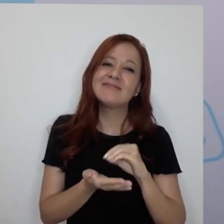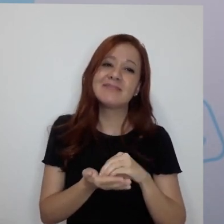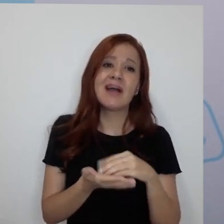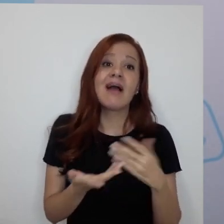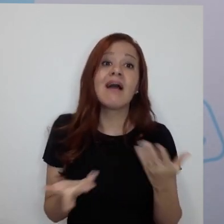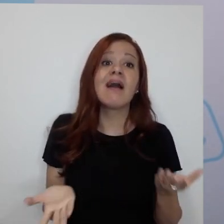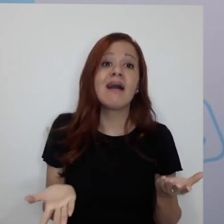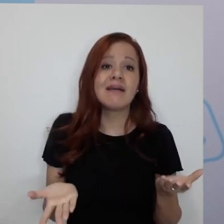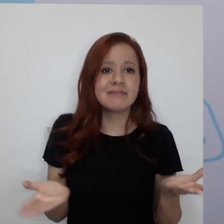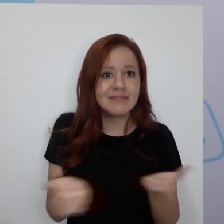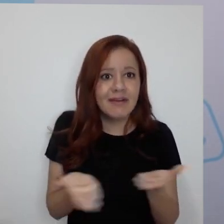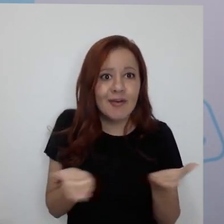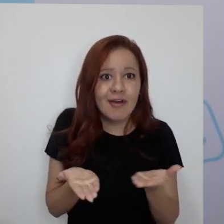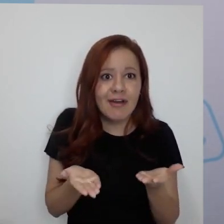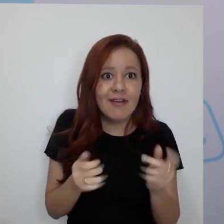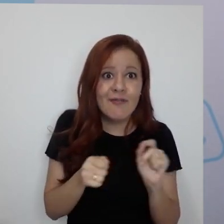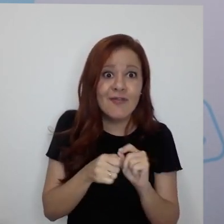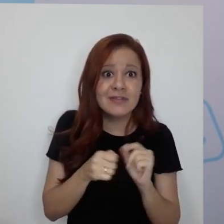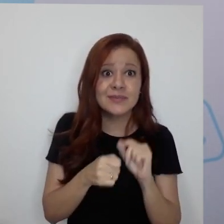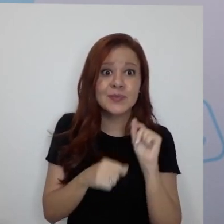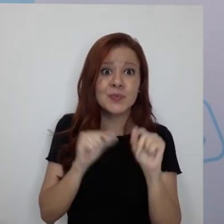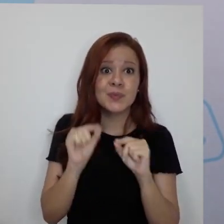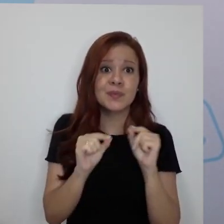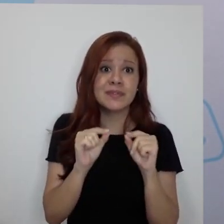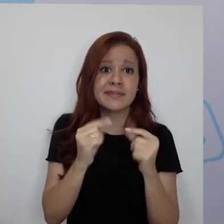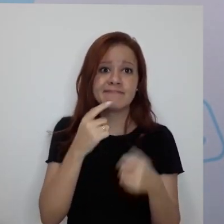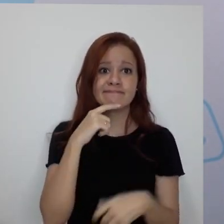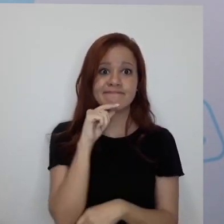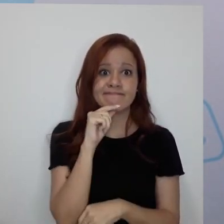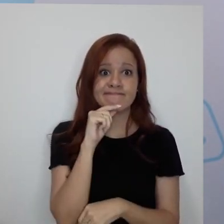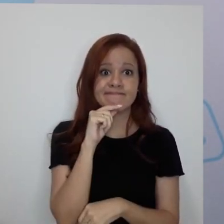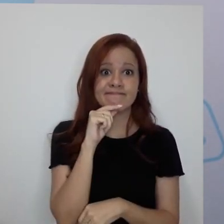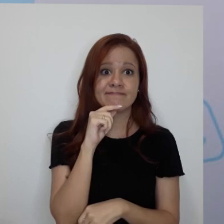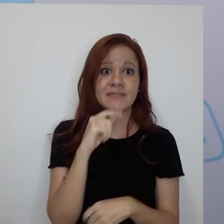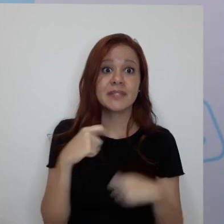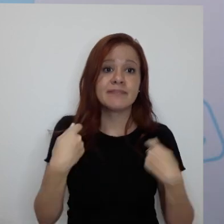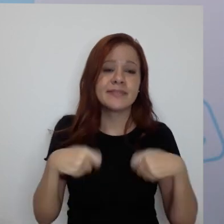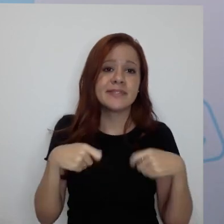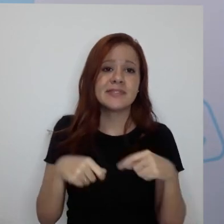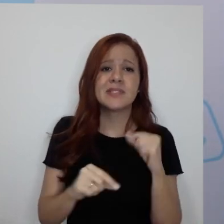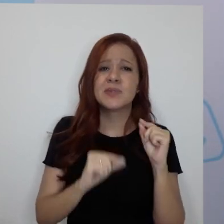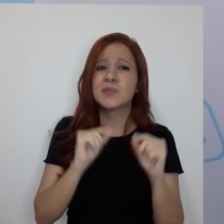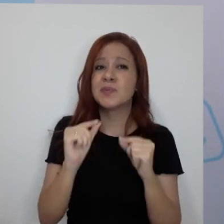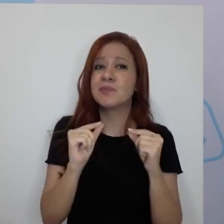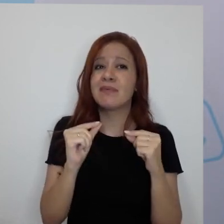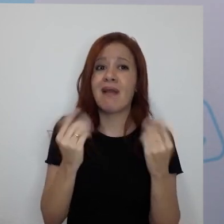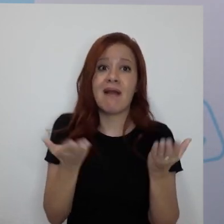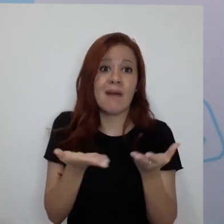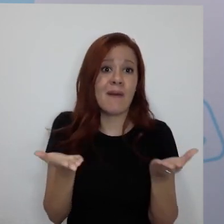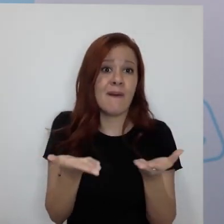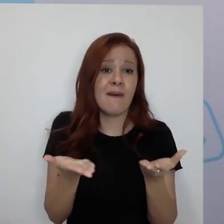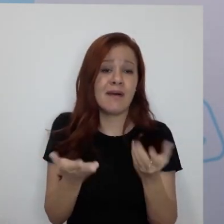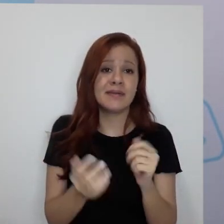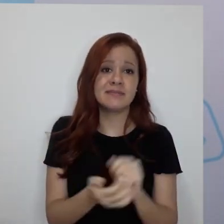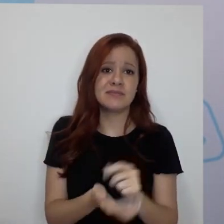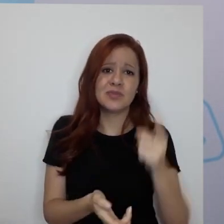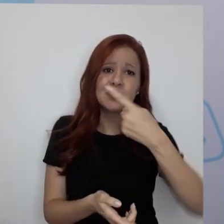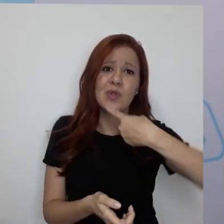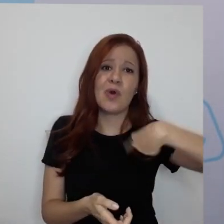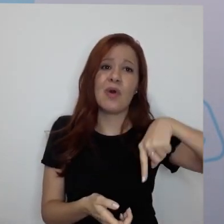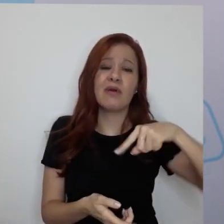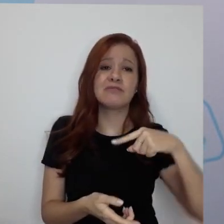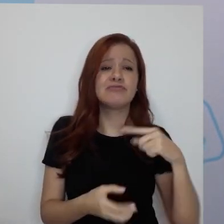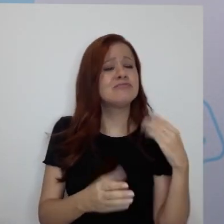agora? O que a gente vai fazer? O que o ser humano, o que a pessoa, nessa